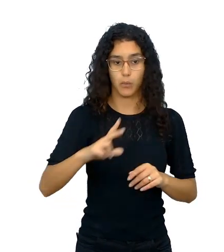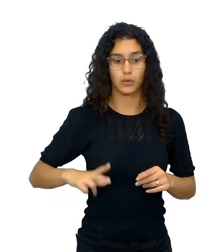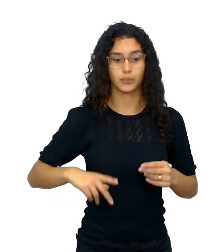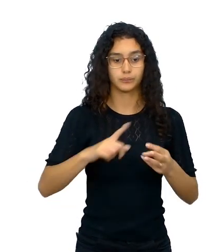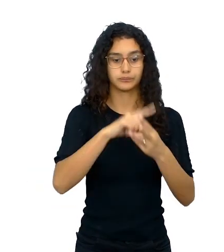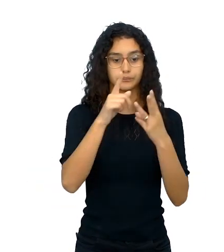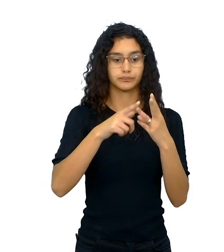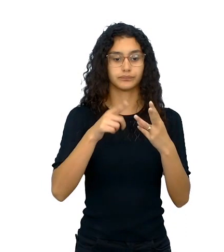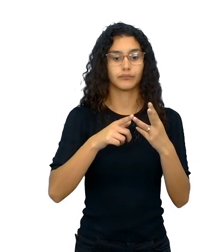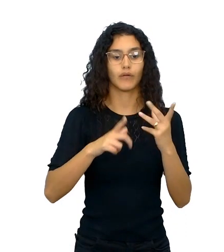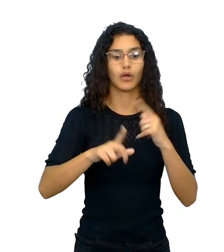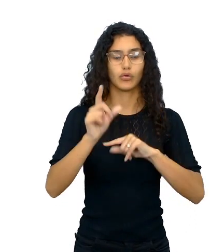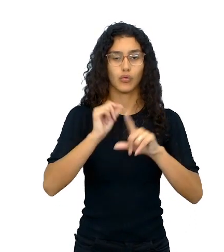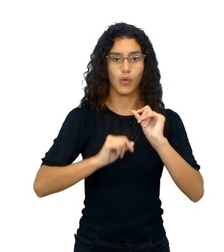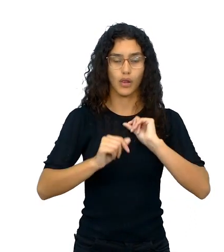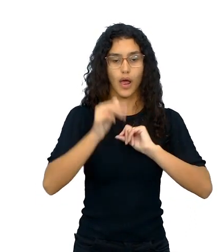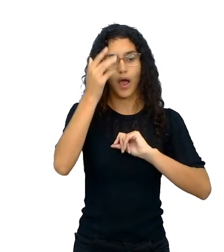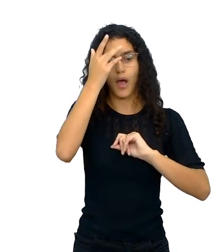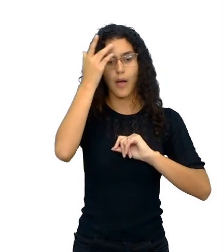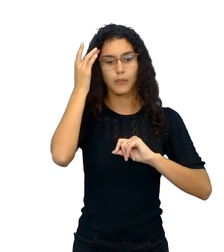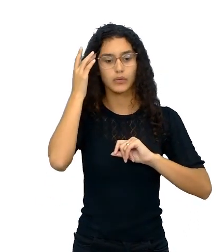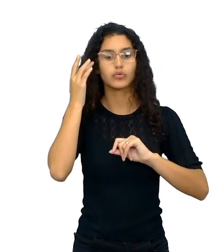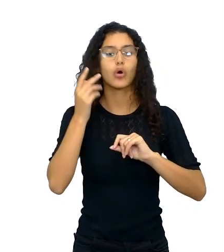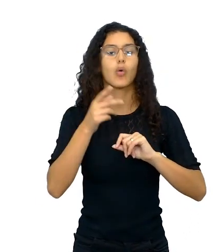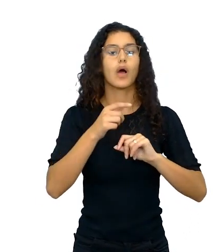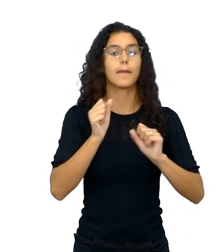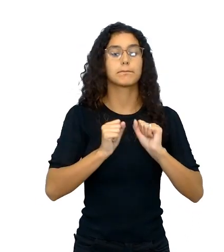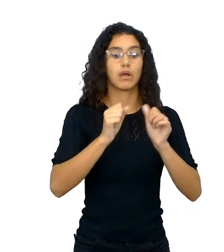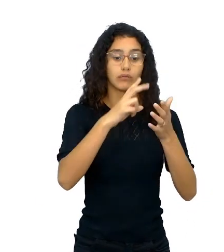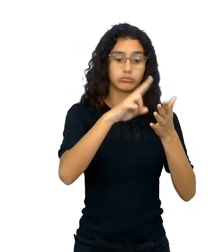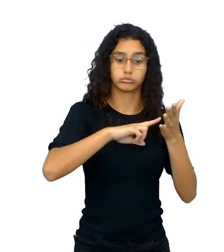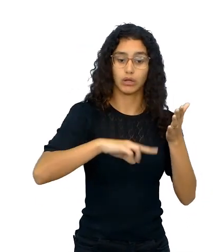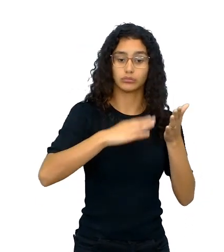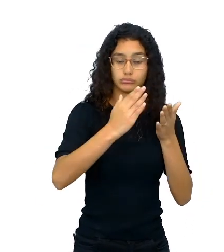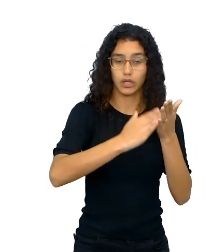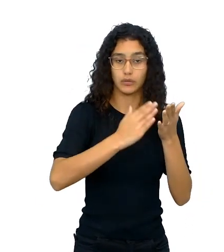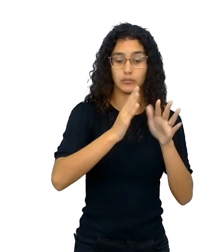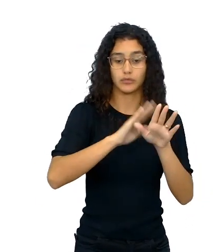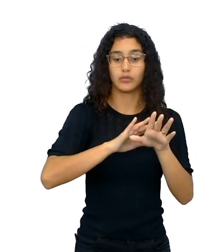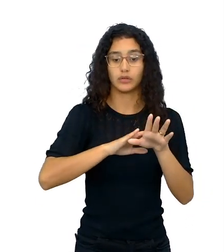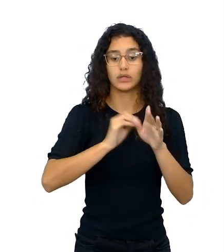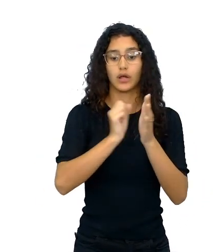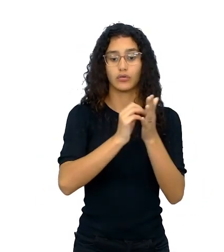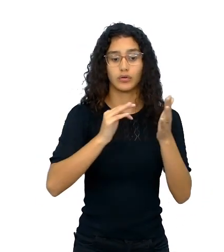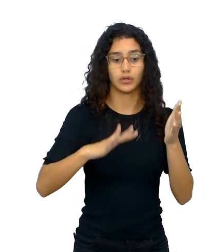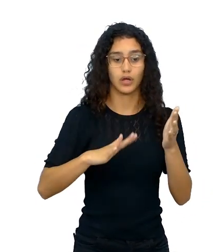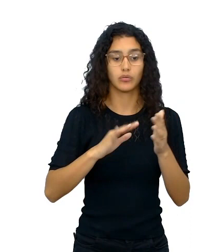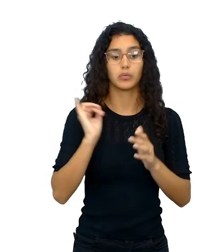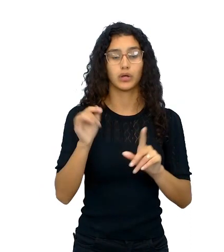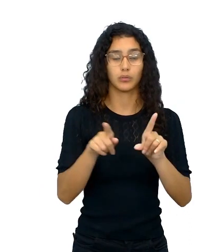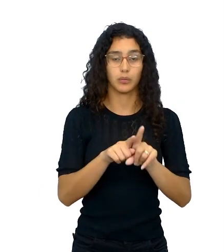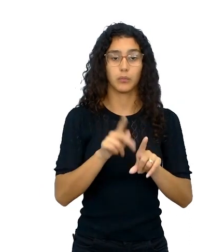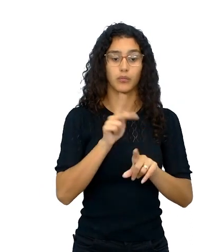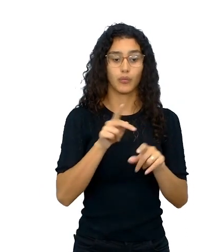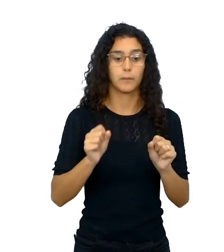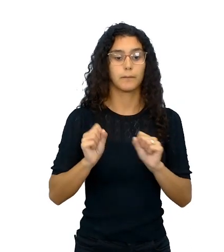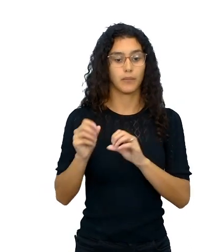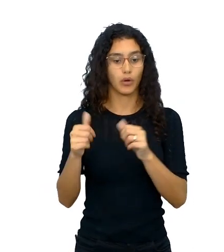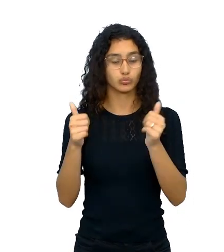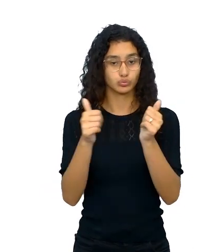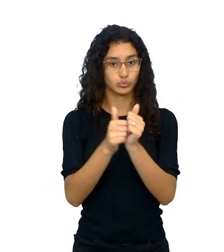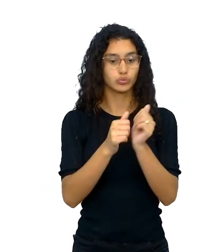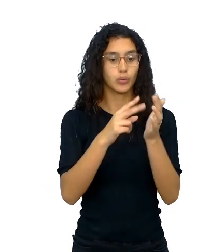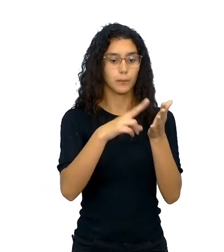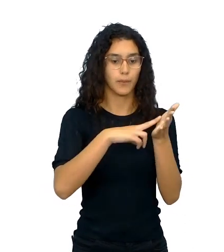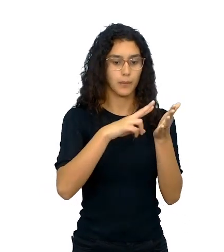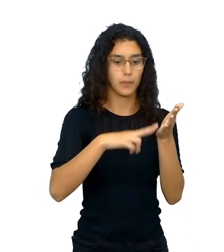A terceira, escolha dos leitores e dos capítulos para a execução do trabalho, e é importante, professor, que você faça parte dessa